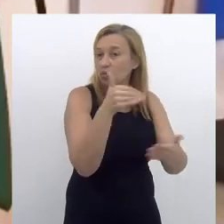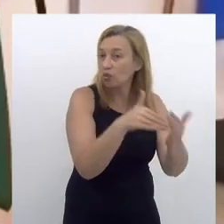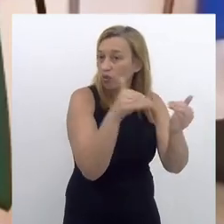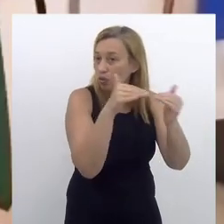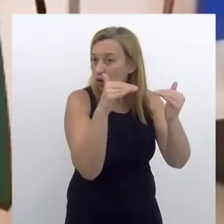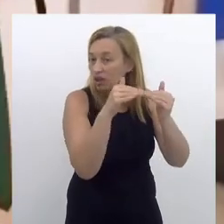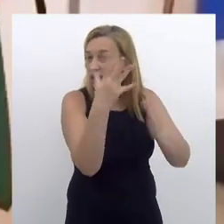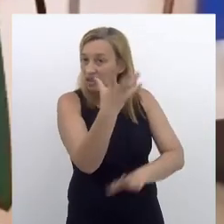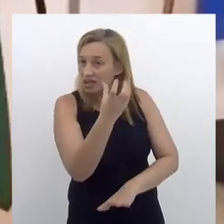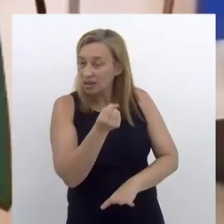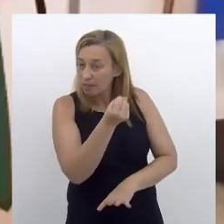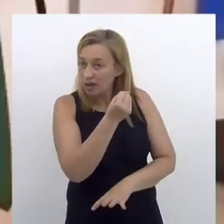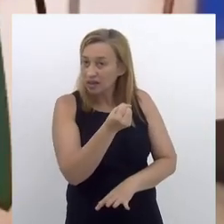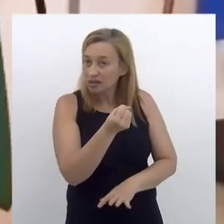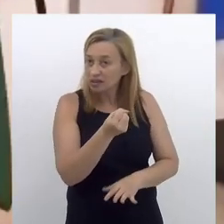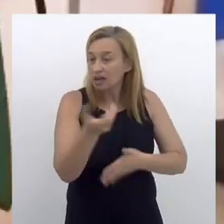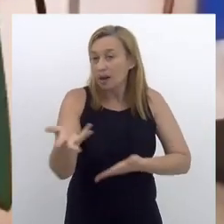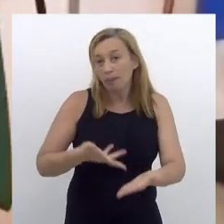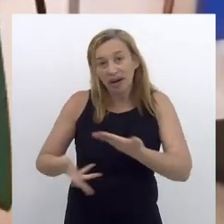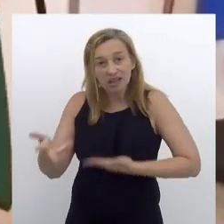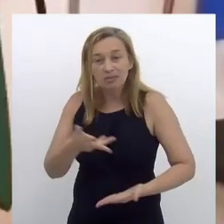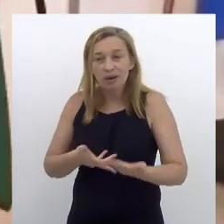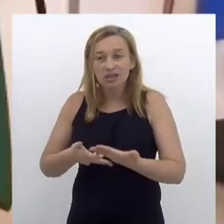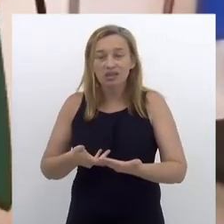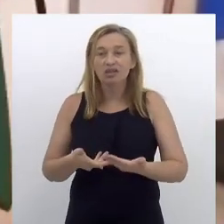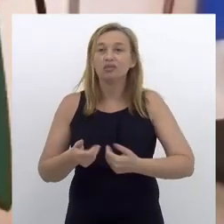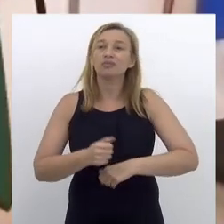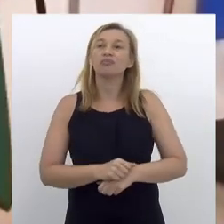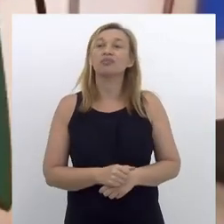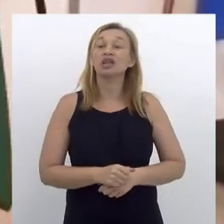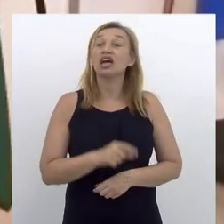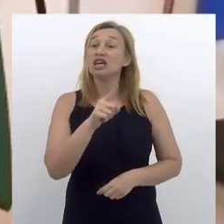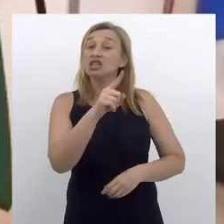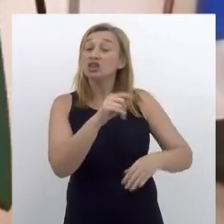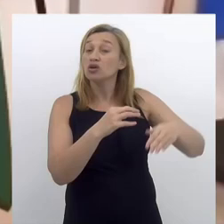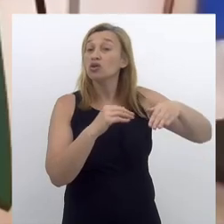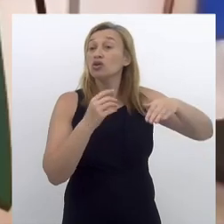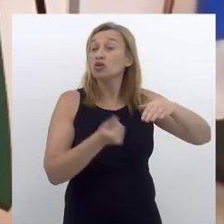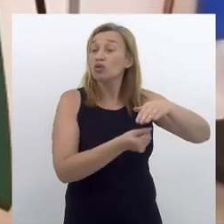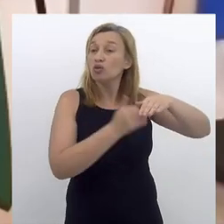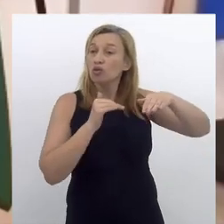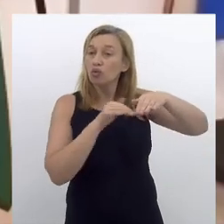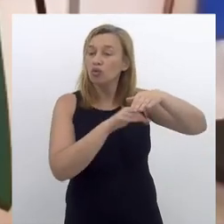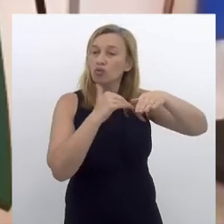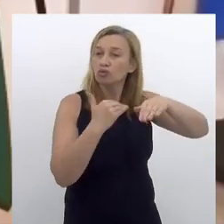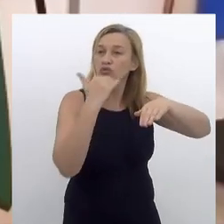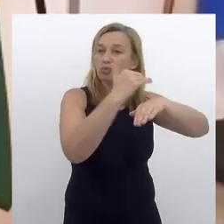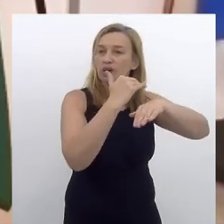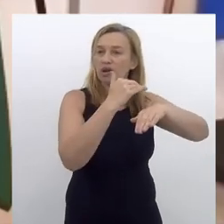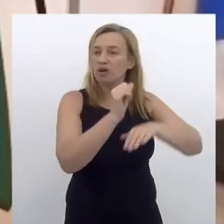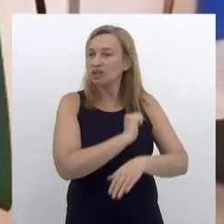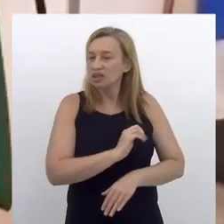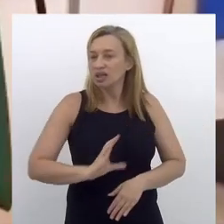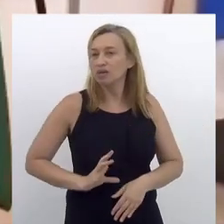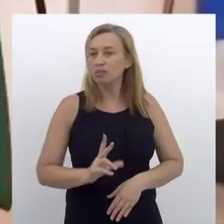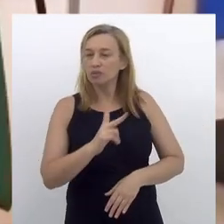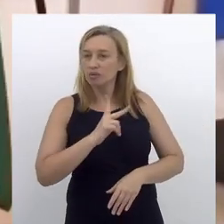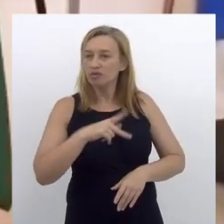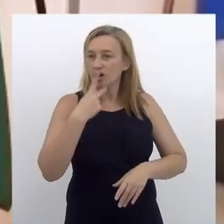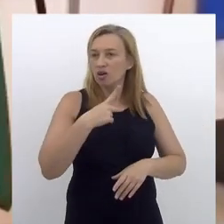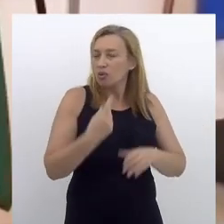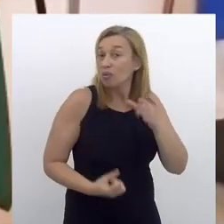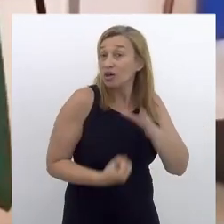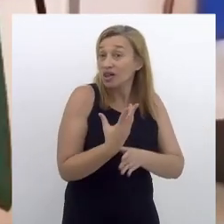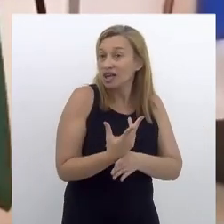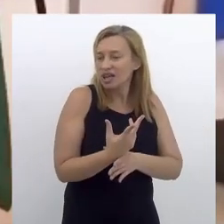concorda recebendo o adicional de royalties, participações que venham a ser gerados, esse Fundo Soberano, como o próprio André tem colocado, ele pode